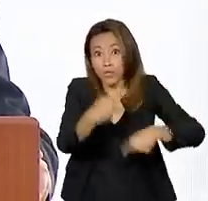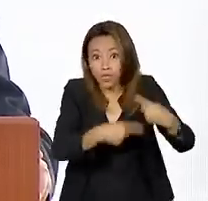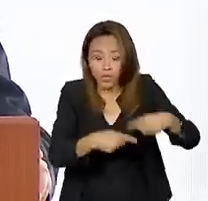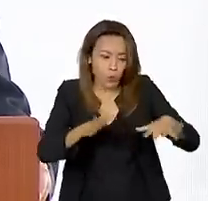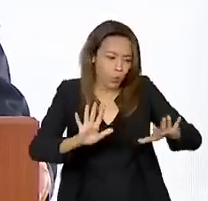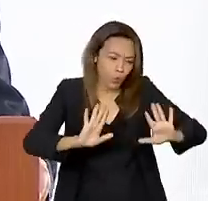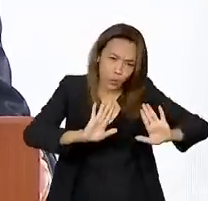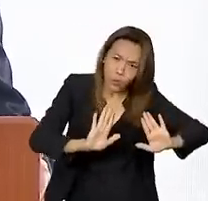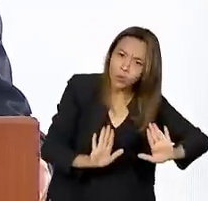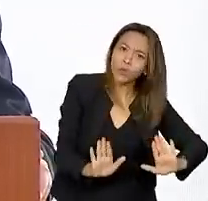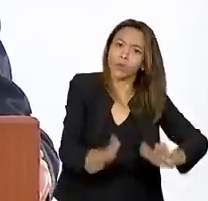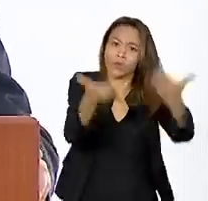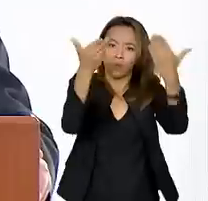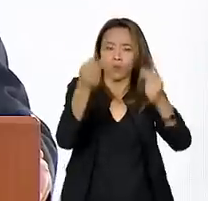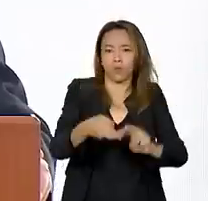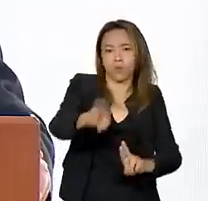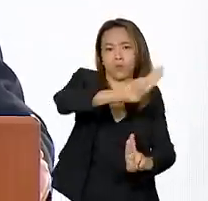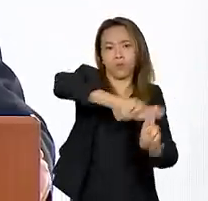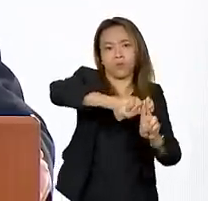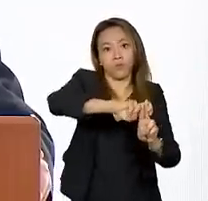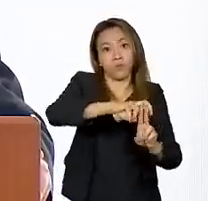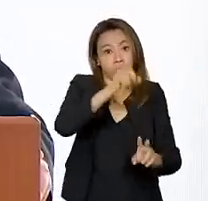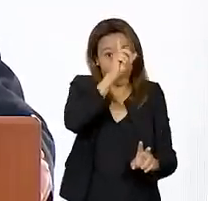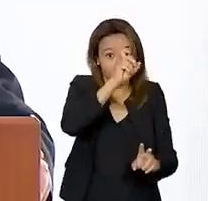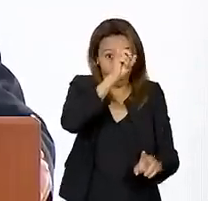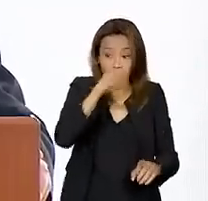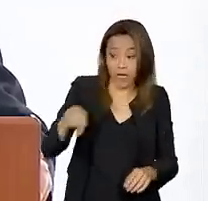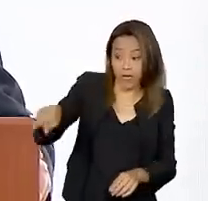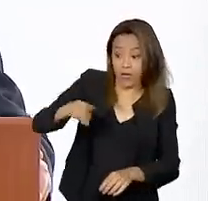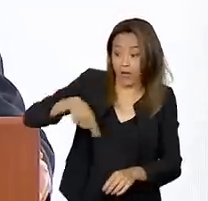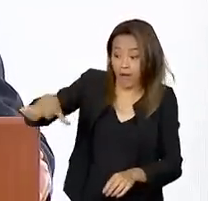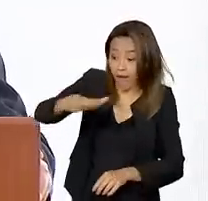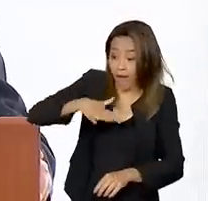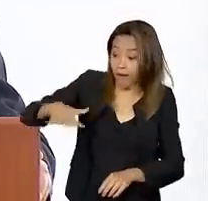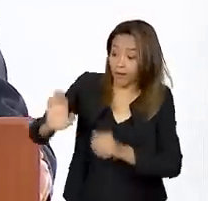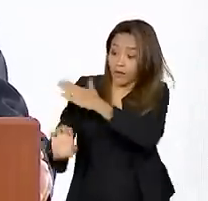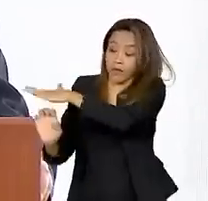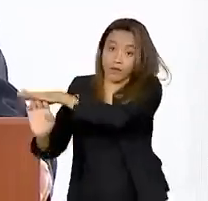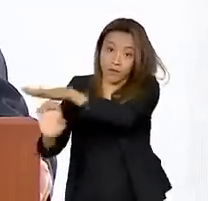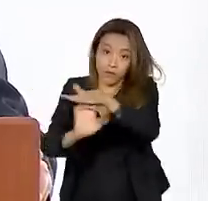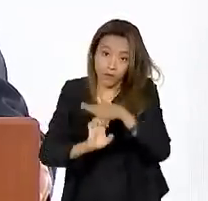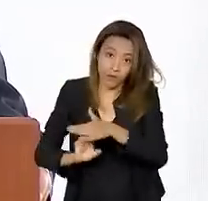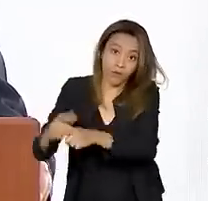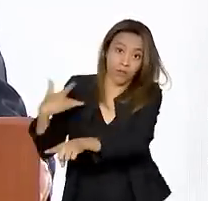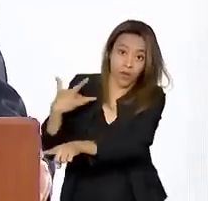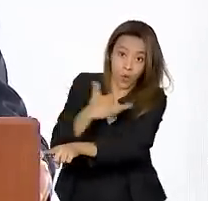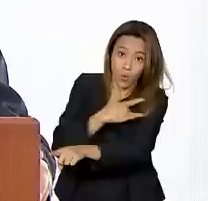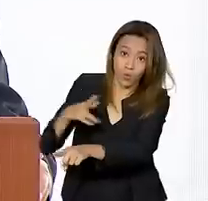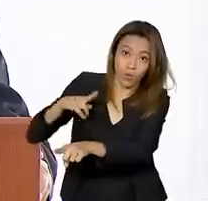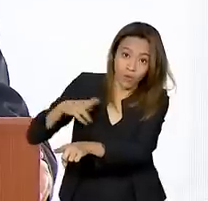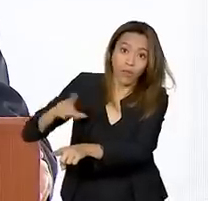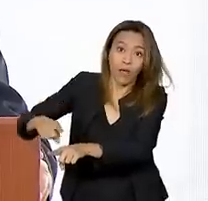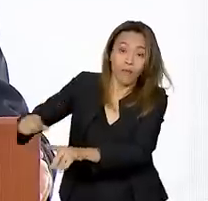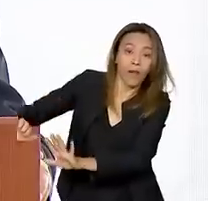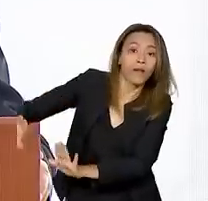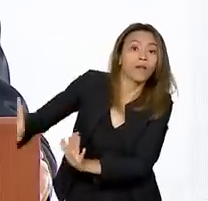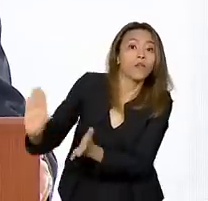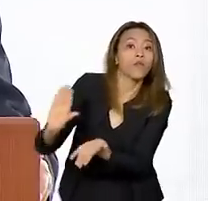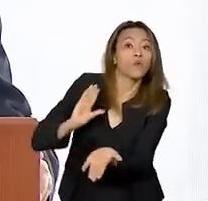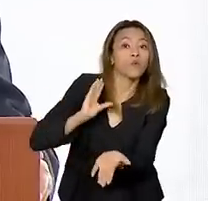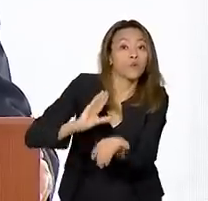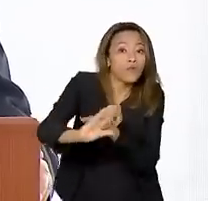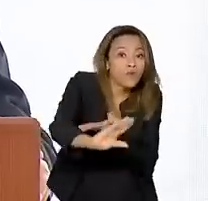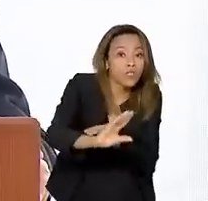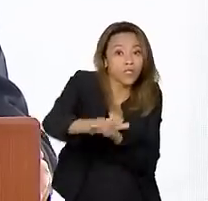esse desejo e essa disposição do setor privado de investir na saúde e fazer com que nós possamos ter um encadeamento produtivo aqui